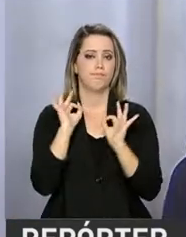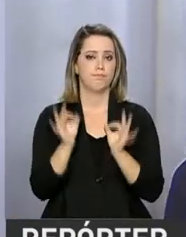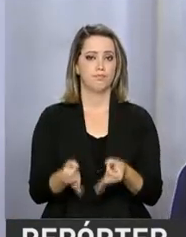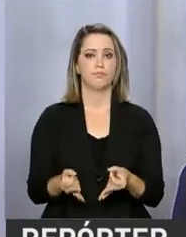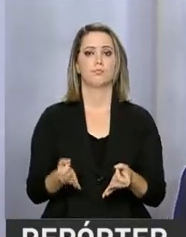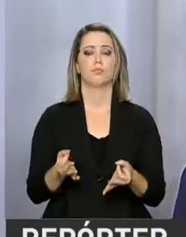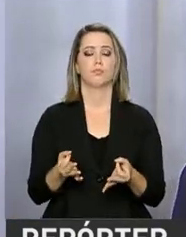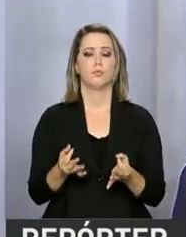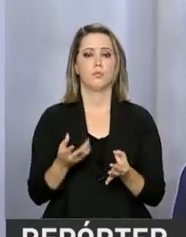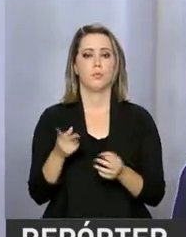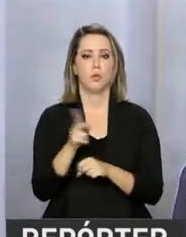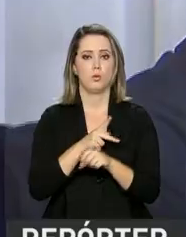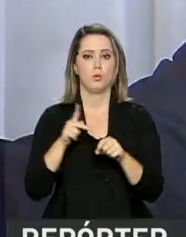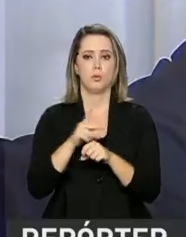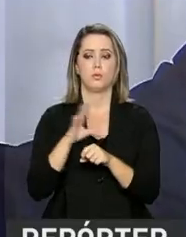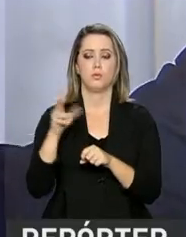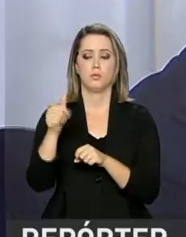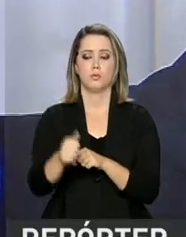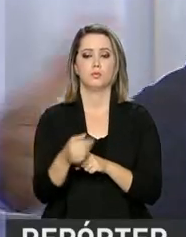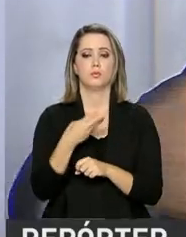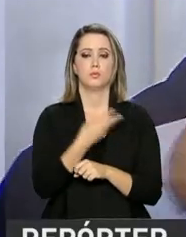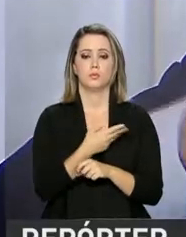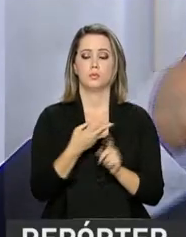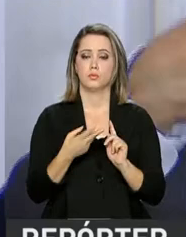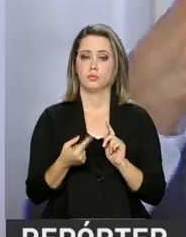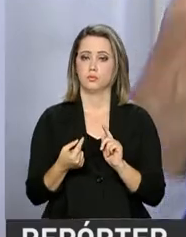no país como um todo